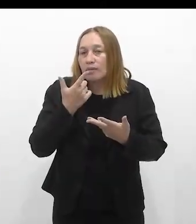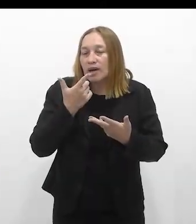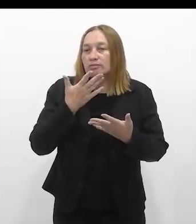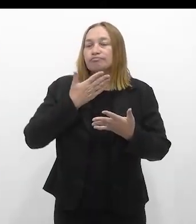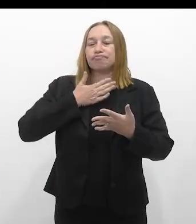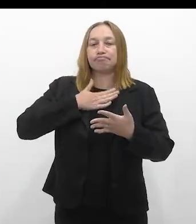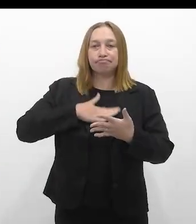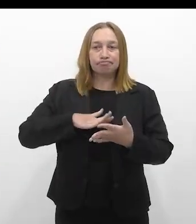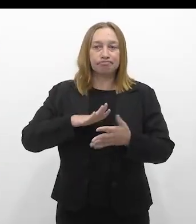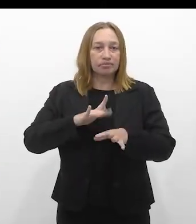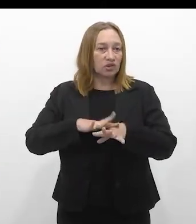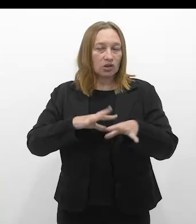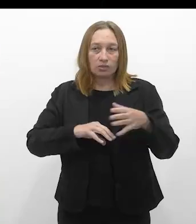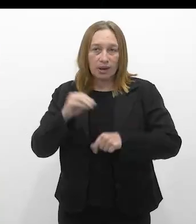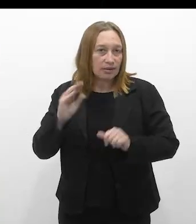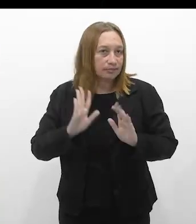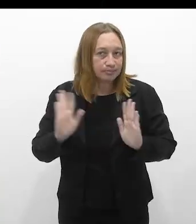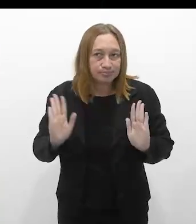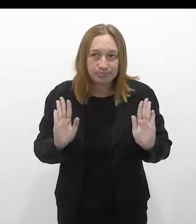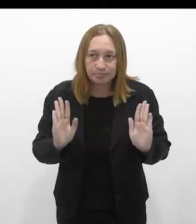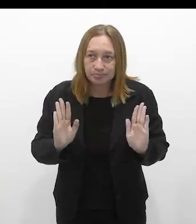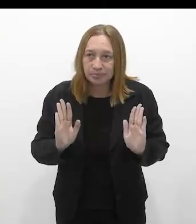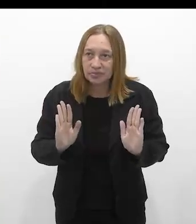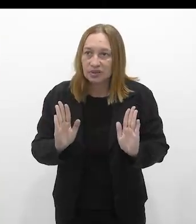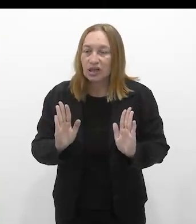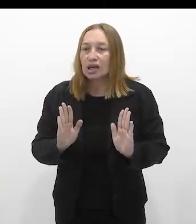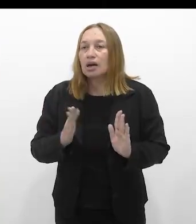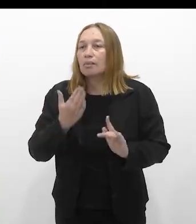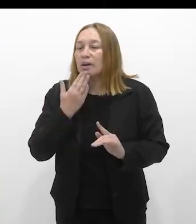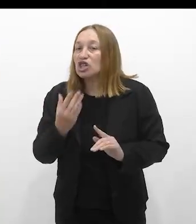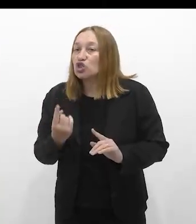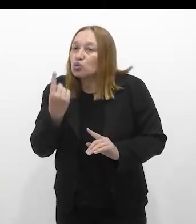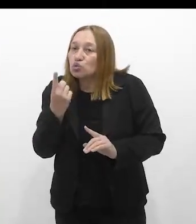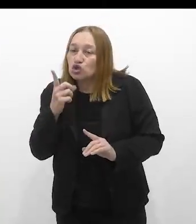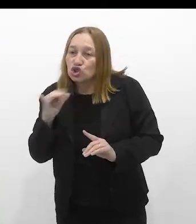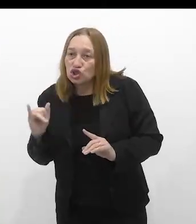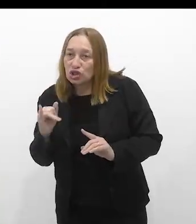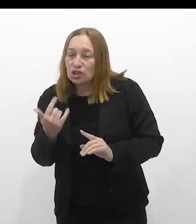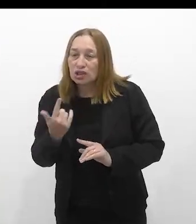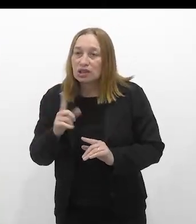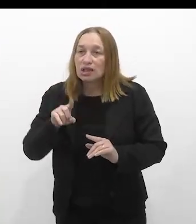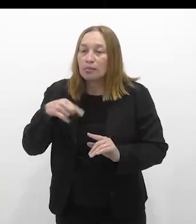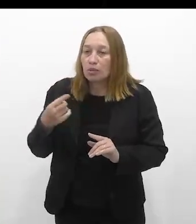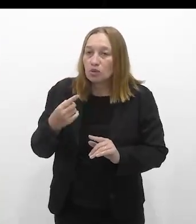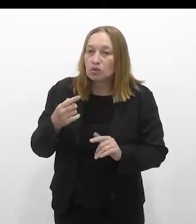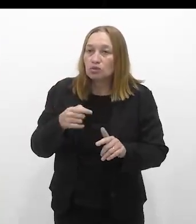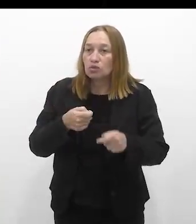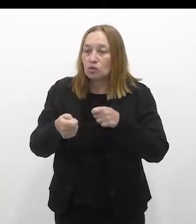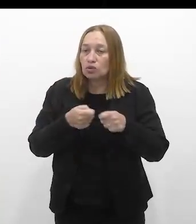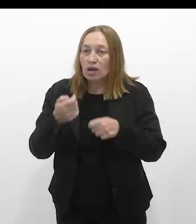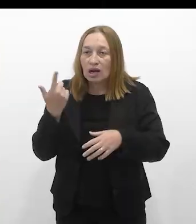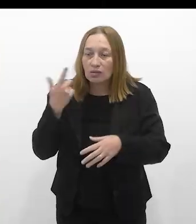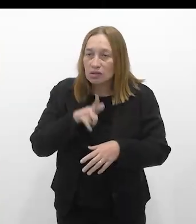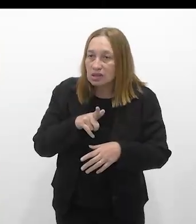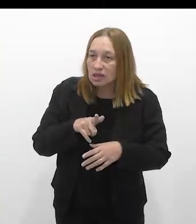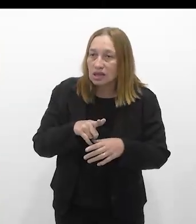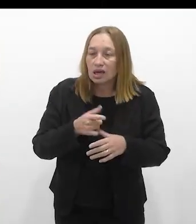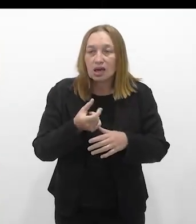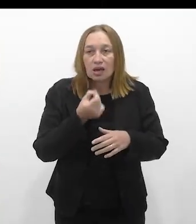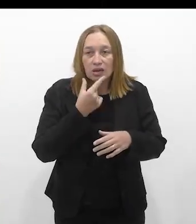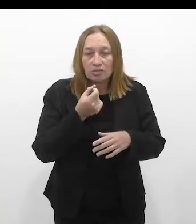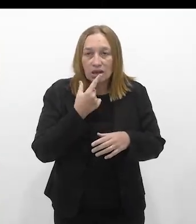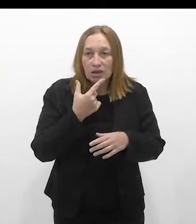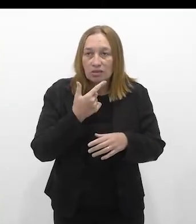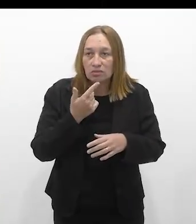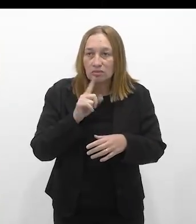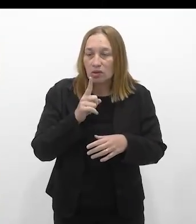conhece, ela tomava um remédio, perdia um dia, mas depois ela ia, depois de um tempo ela conseguiu controlar. Ela tomava o